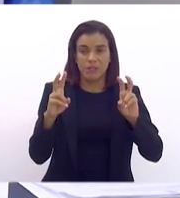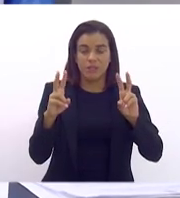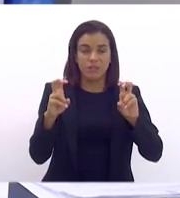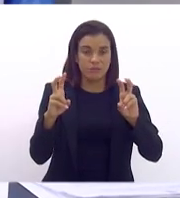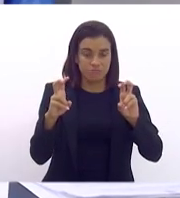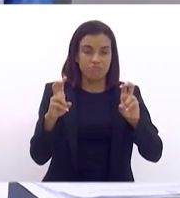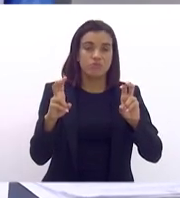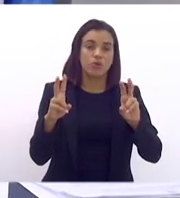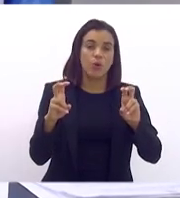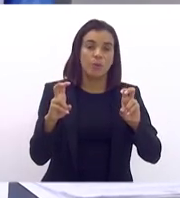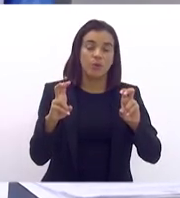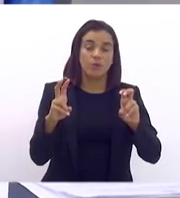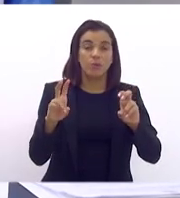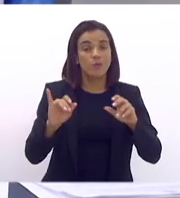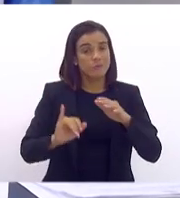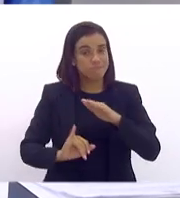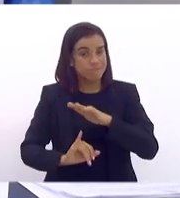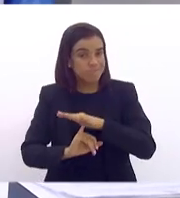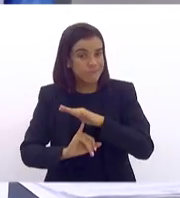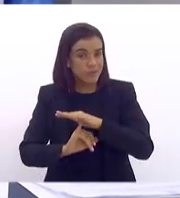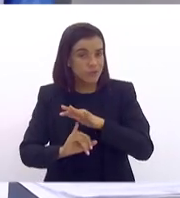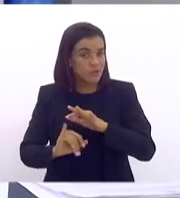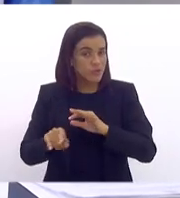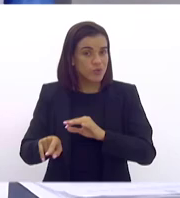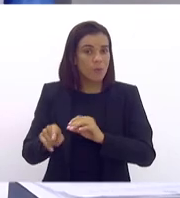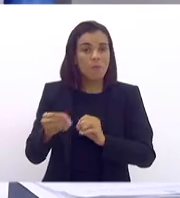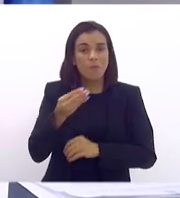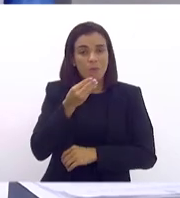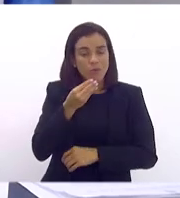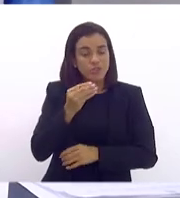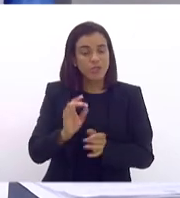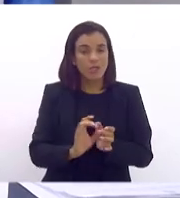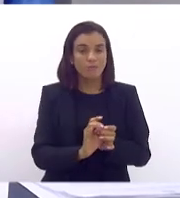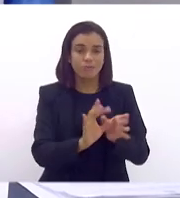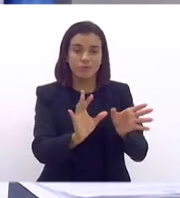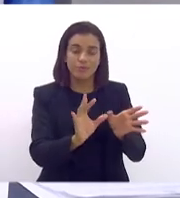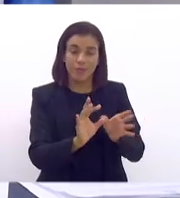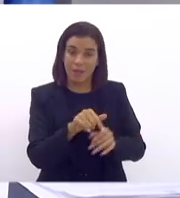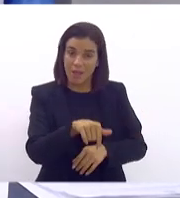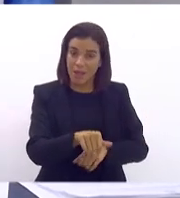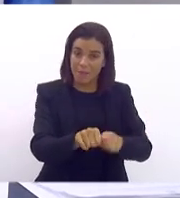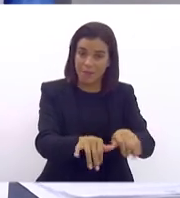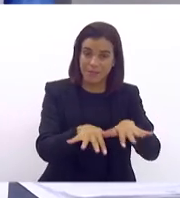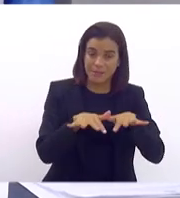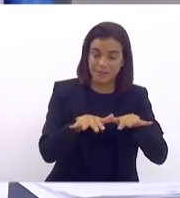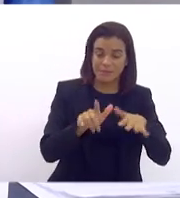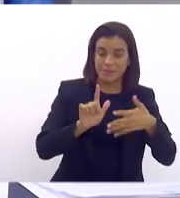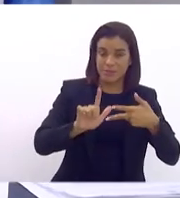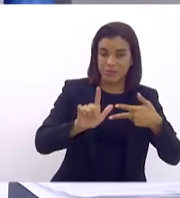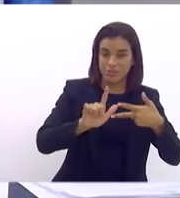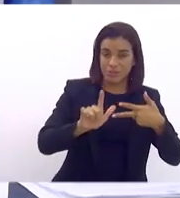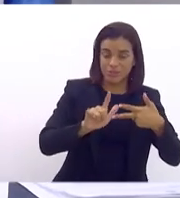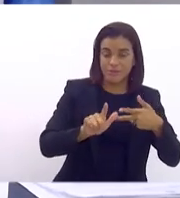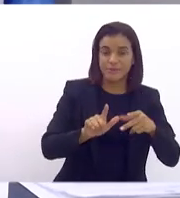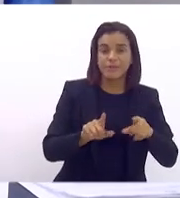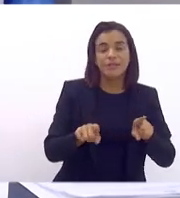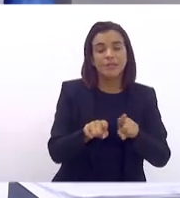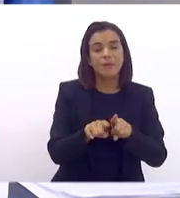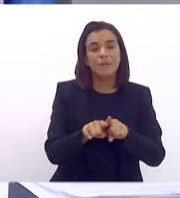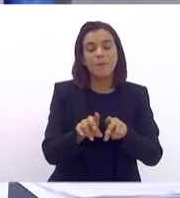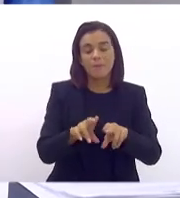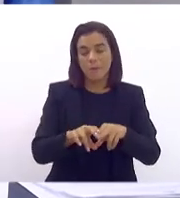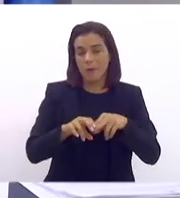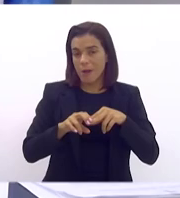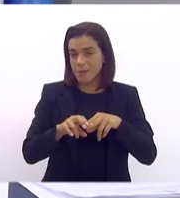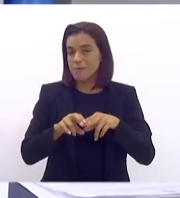de uma instituição que deveria estar disponível à Assembleia Legislativa do Rio de Janeiro. E é até por isso,